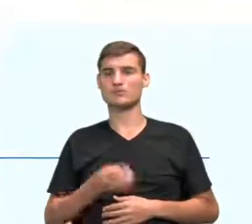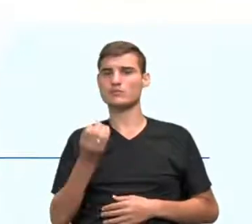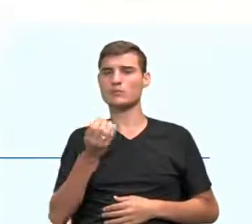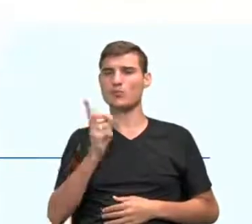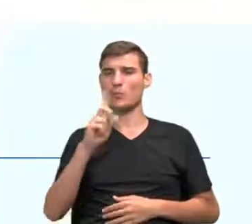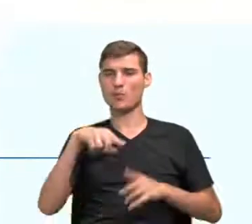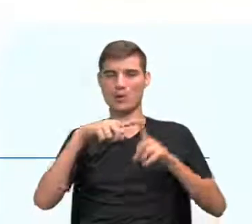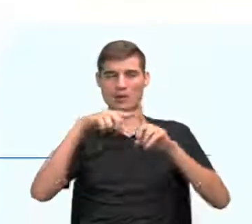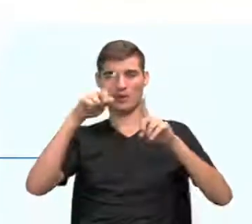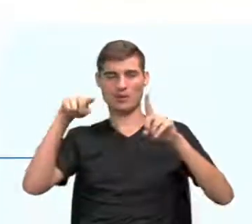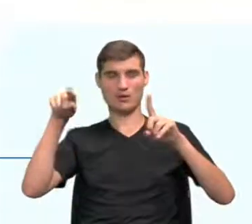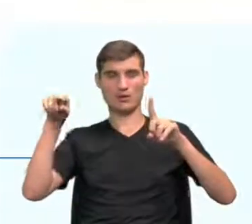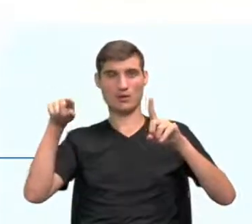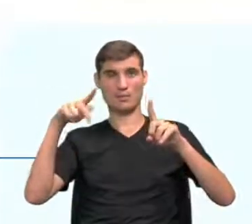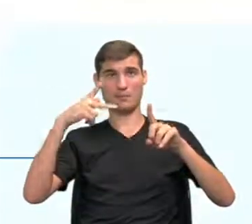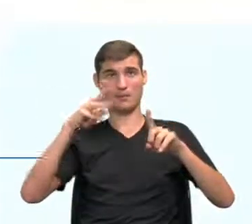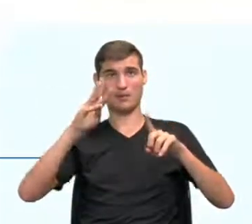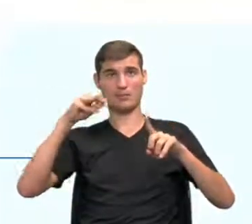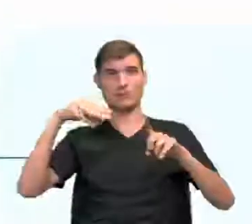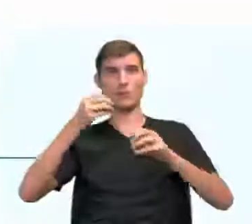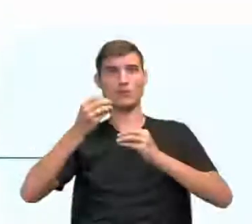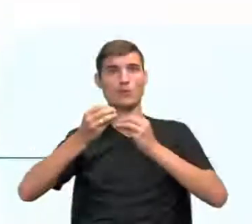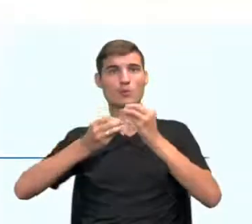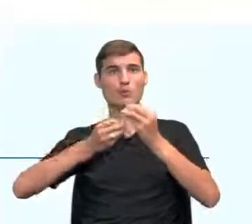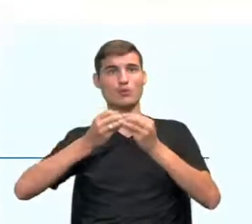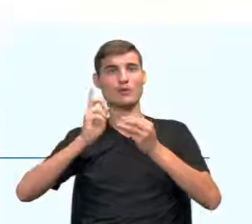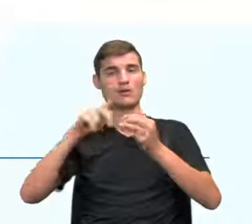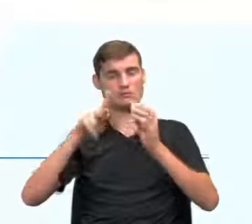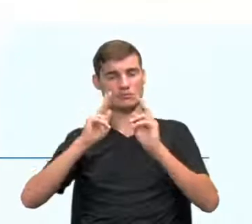PWM? Aqui a informação continua analógica,